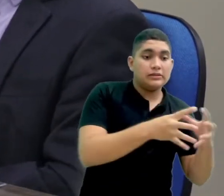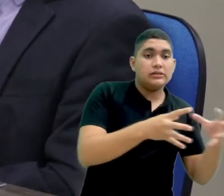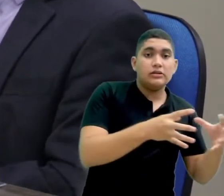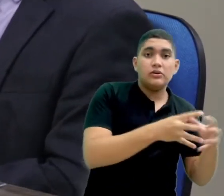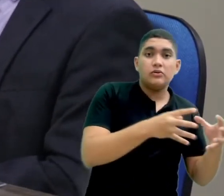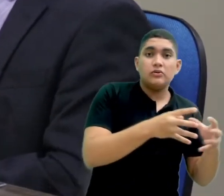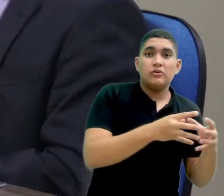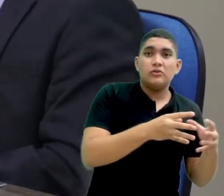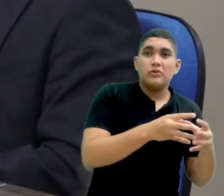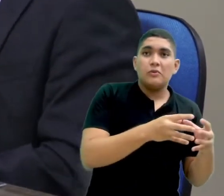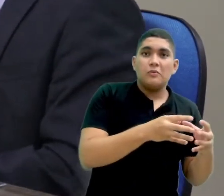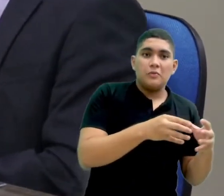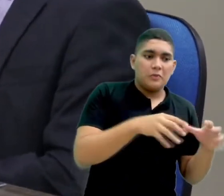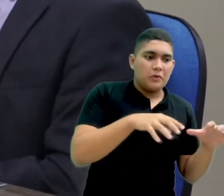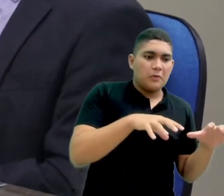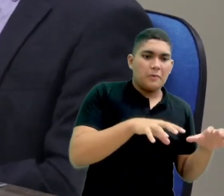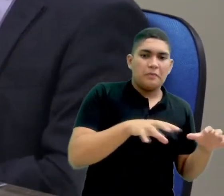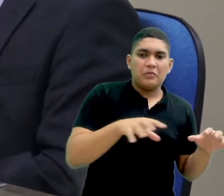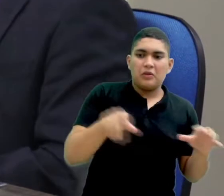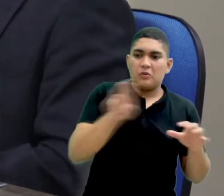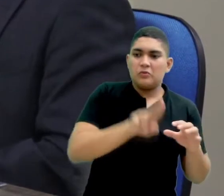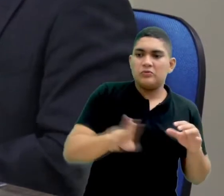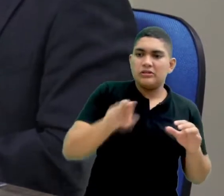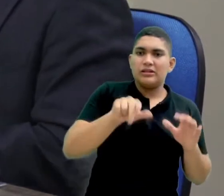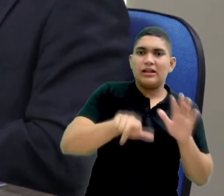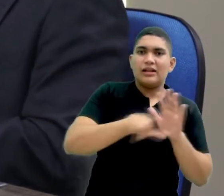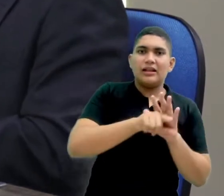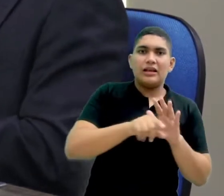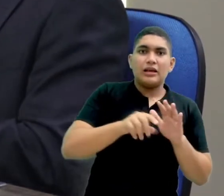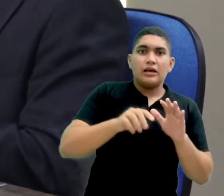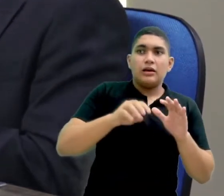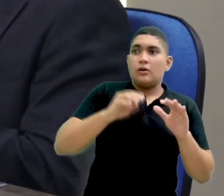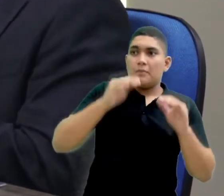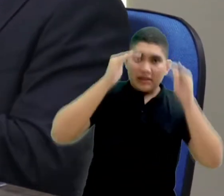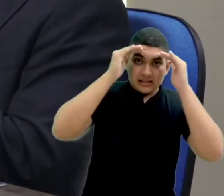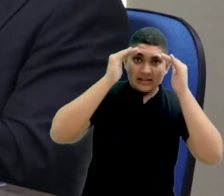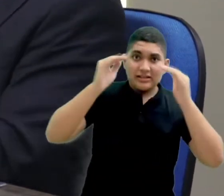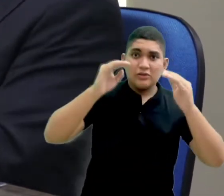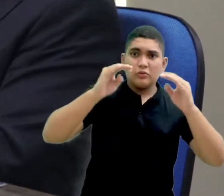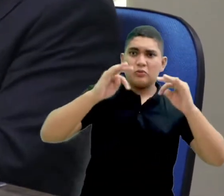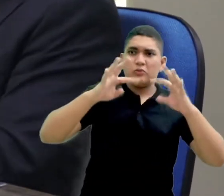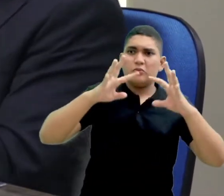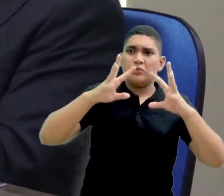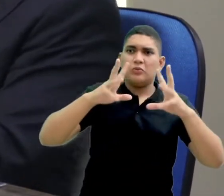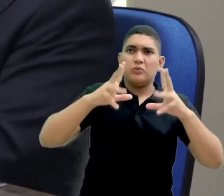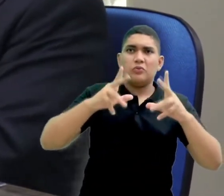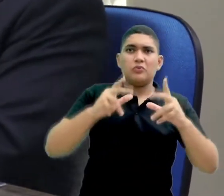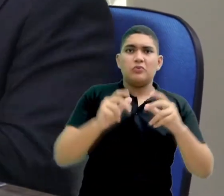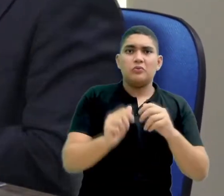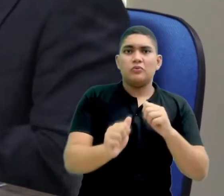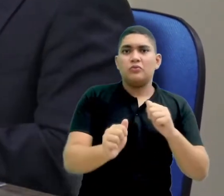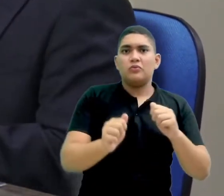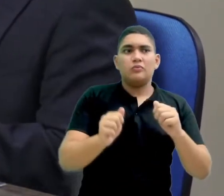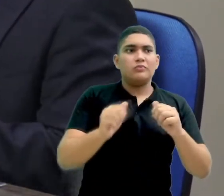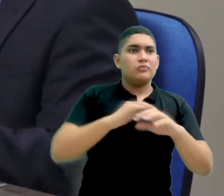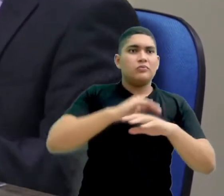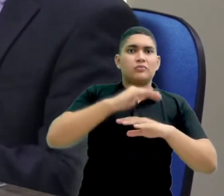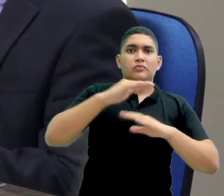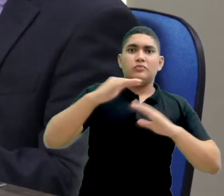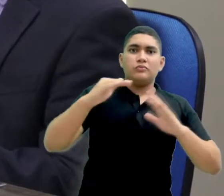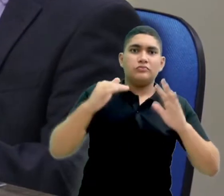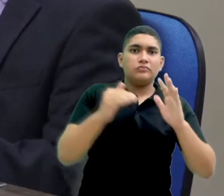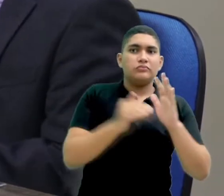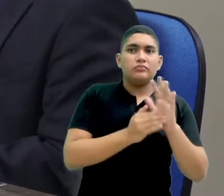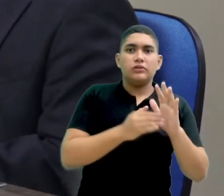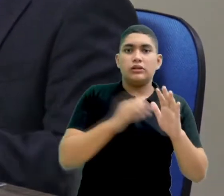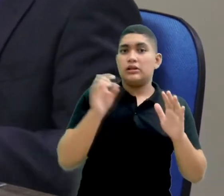em todos os seus ritos, e de tal forma que o melhor exemplo que nós temos hoje de um legalista são os